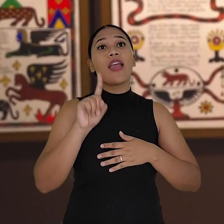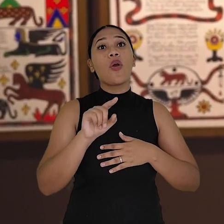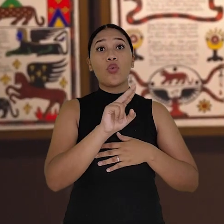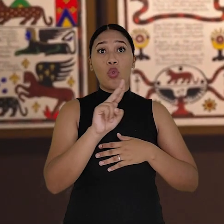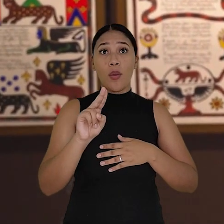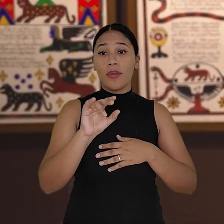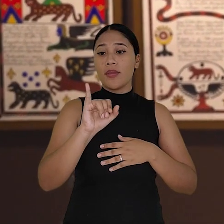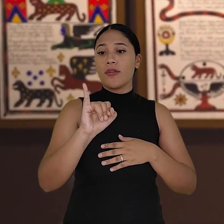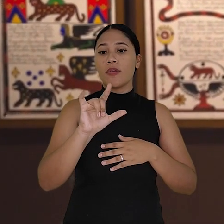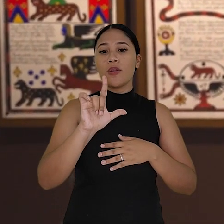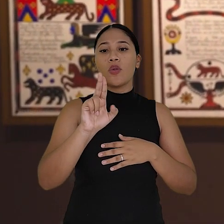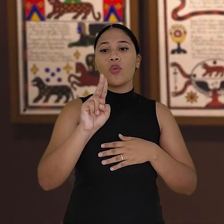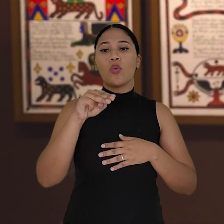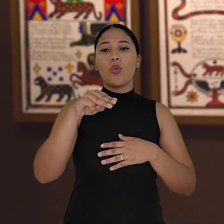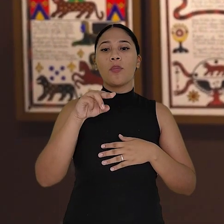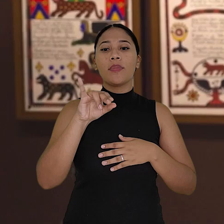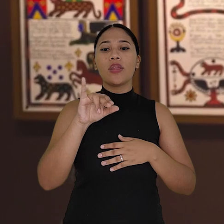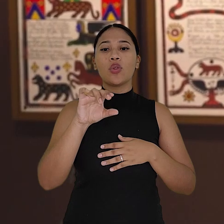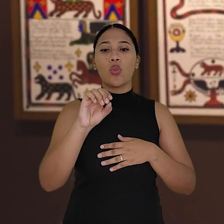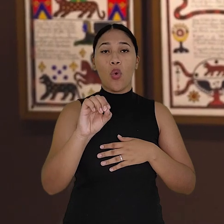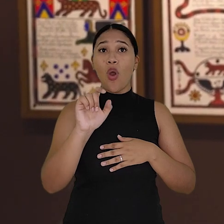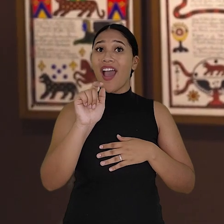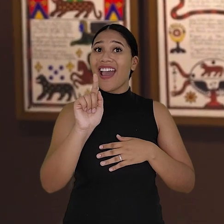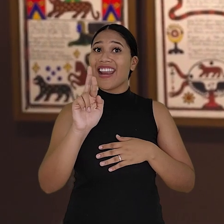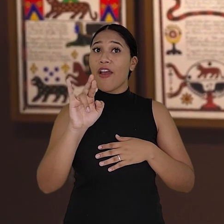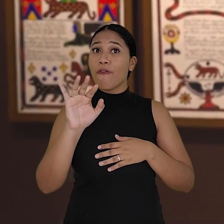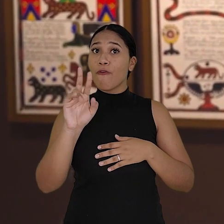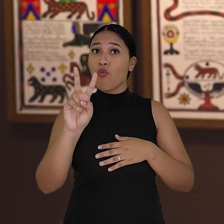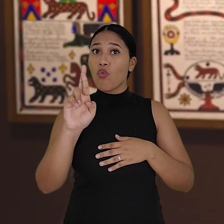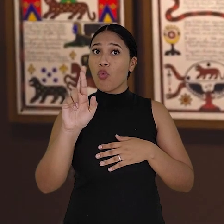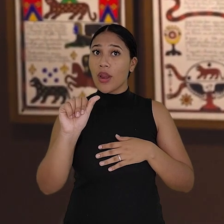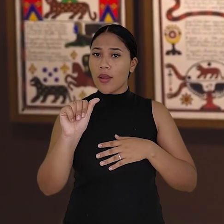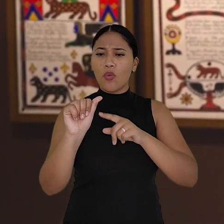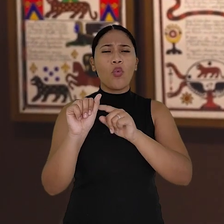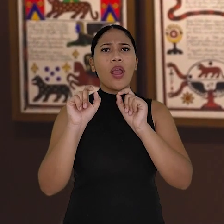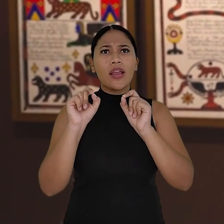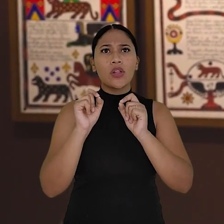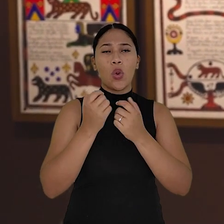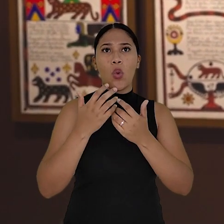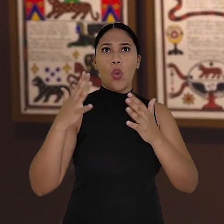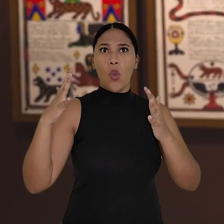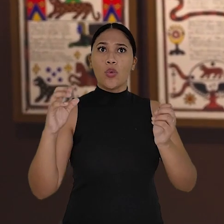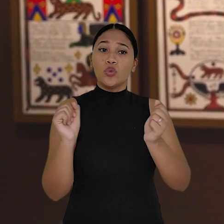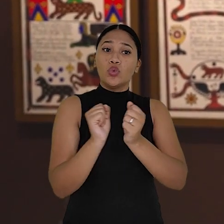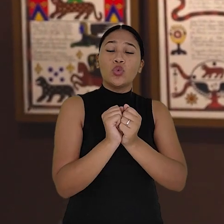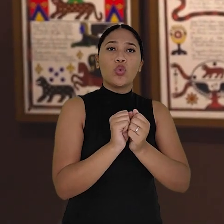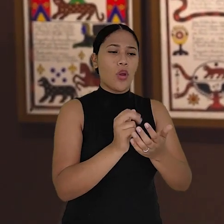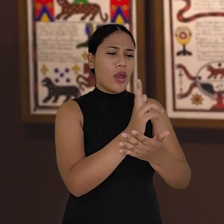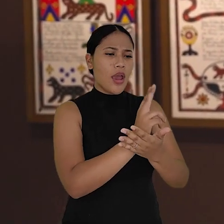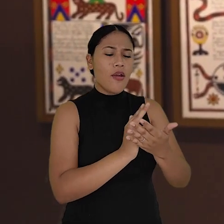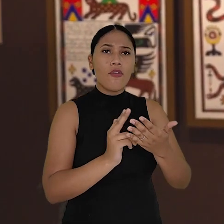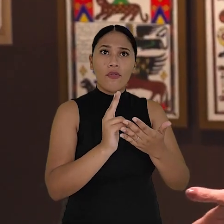Ele chama de iluminogravura, porque é uma gravura, uma mistura de iluminura com